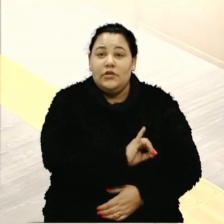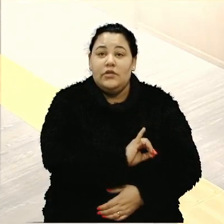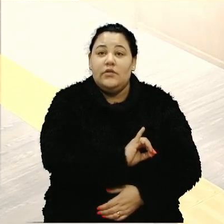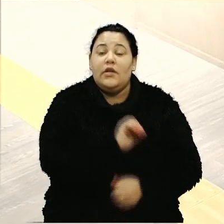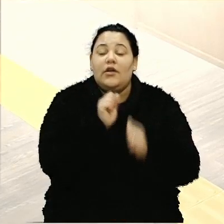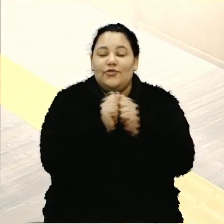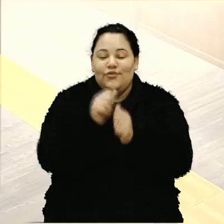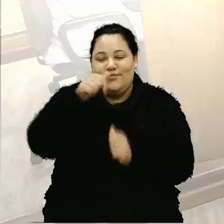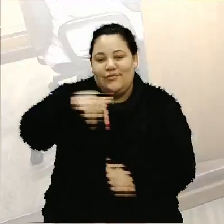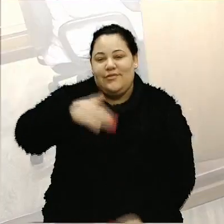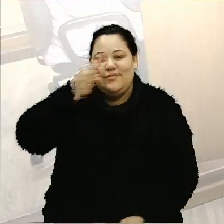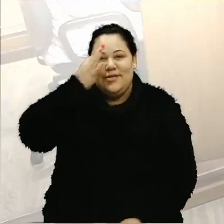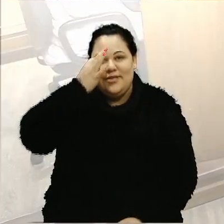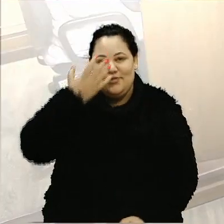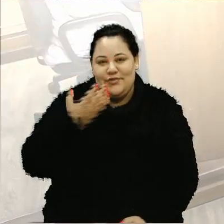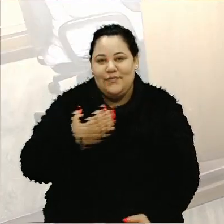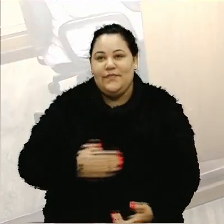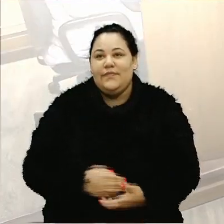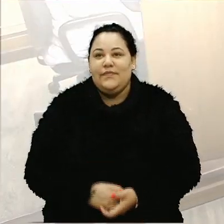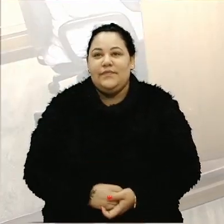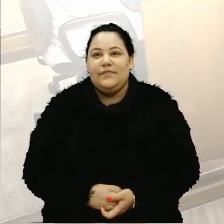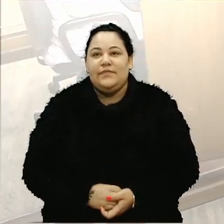casa.